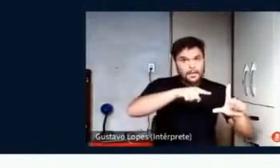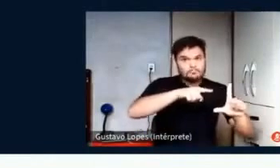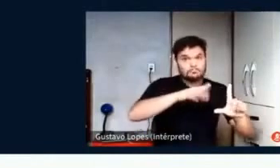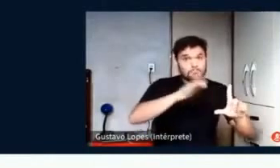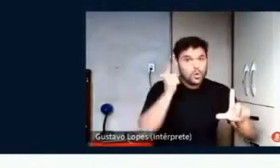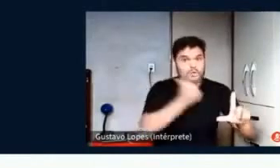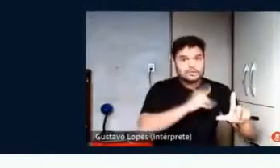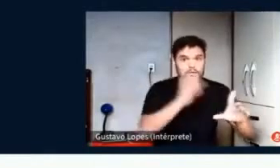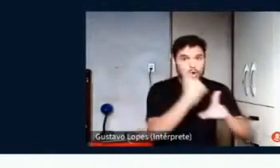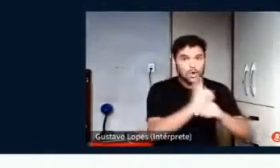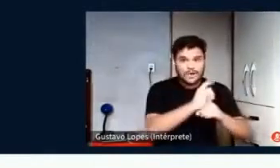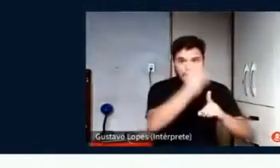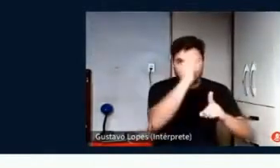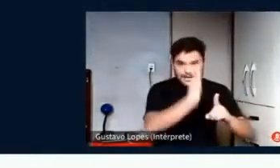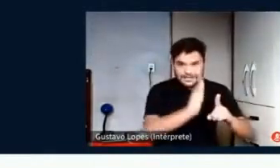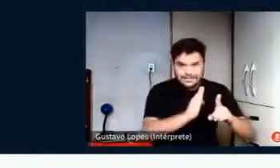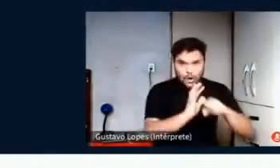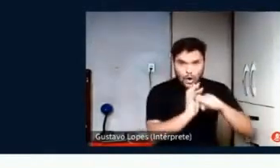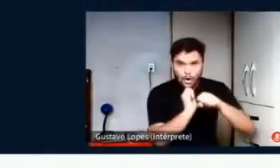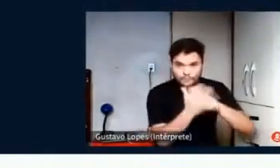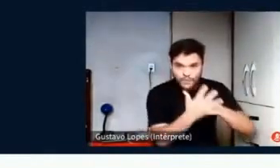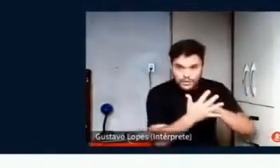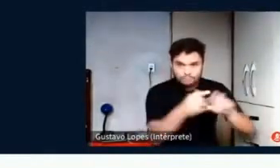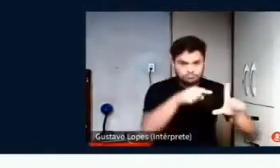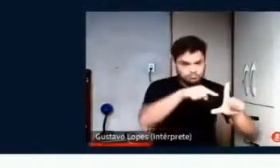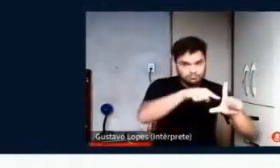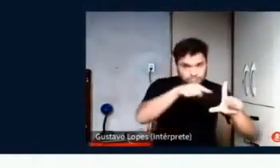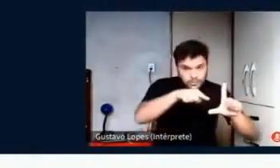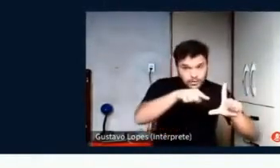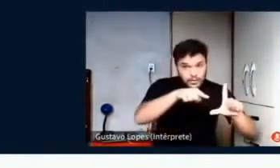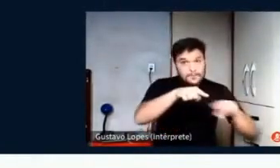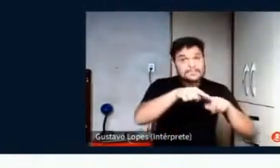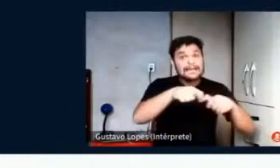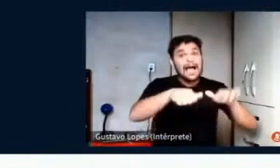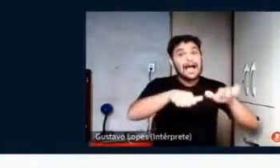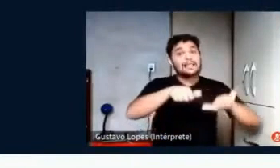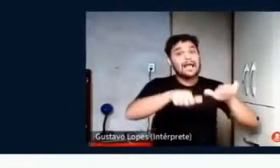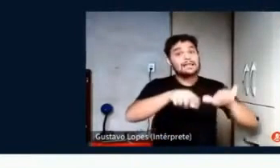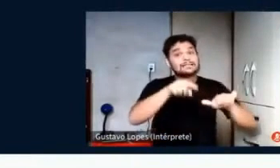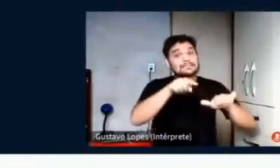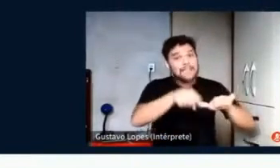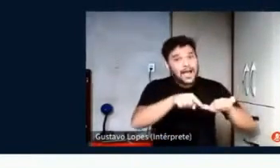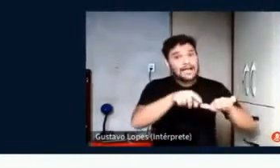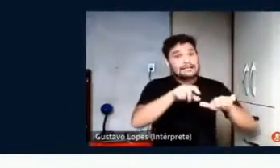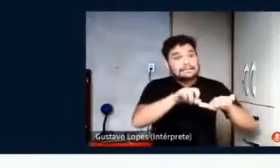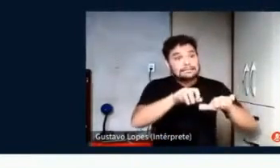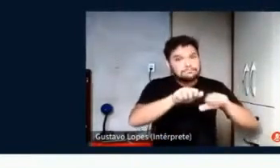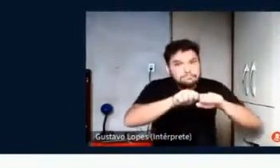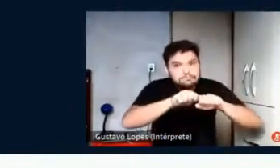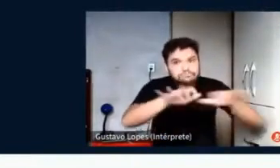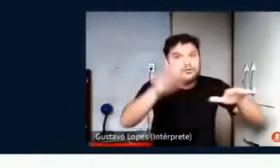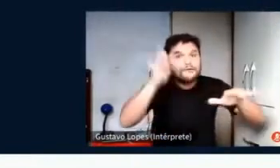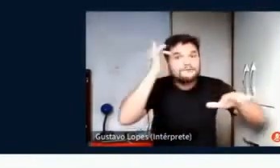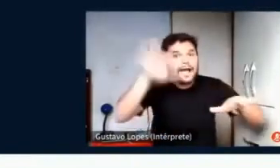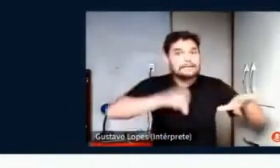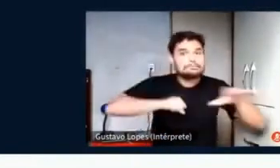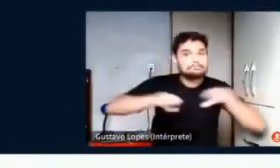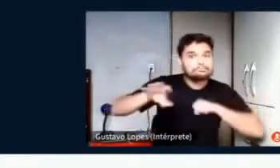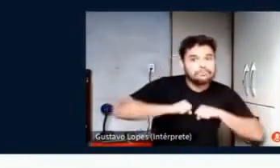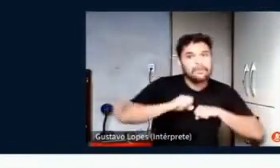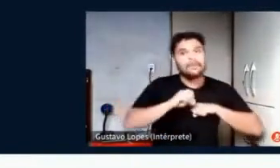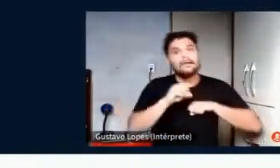está circulando no Brasil, a gente vai ter que analisar a Covid do ponto de vista do potencial de disseminação, magnitude,